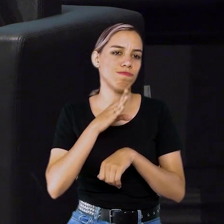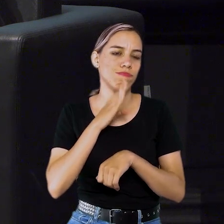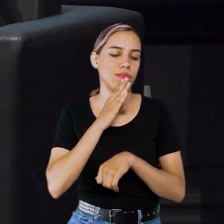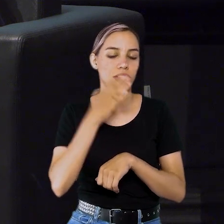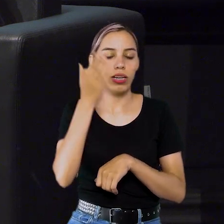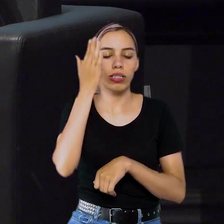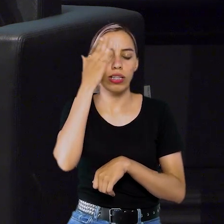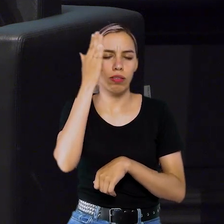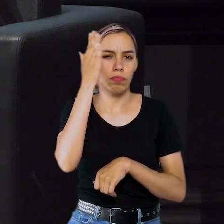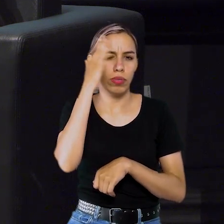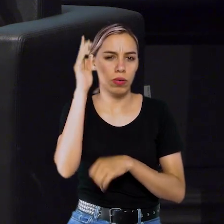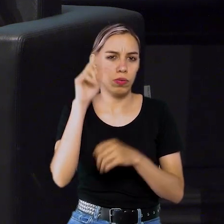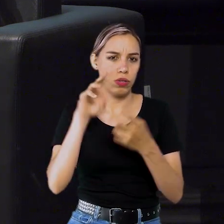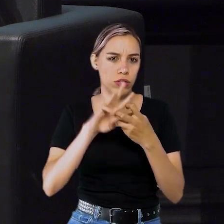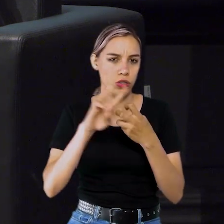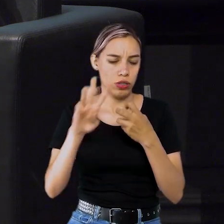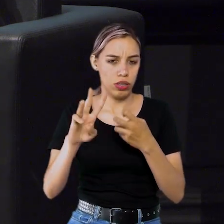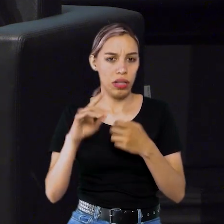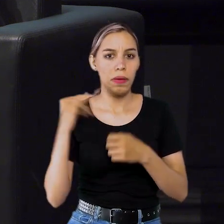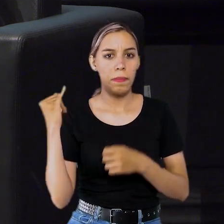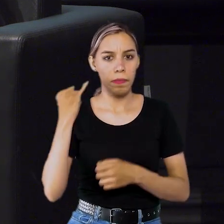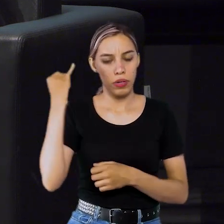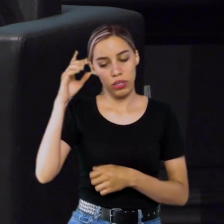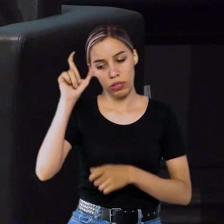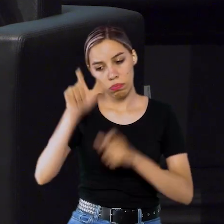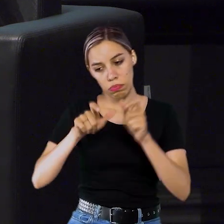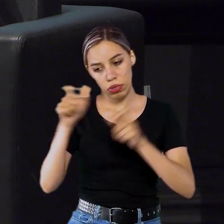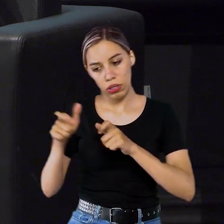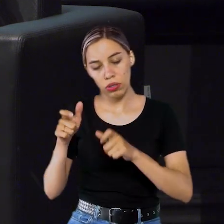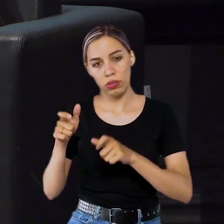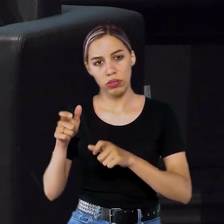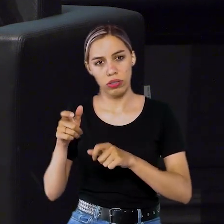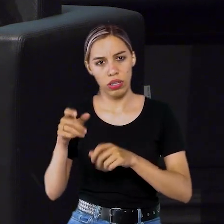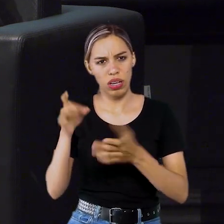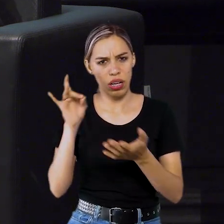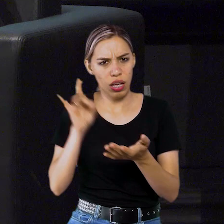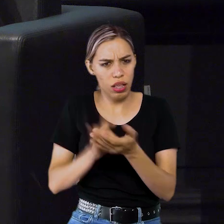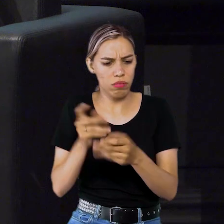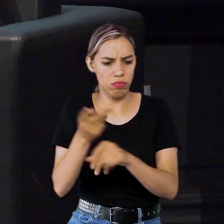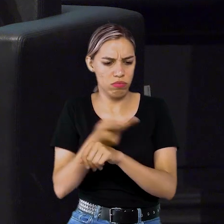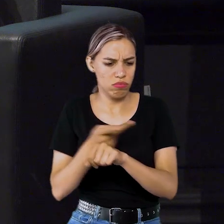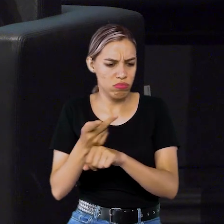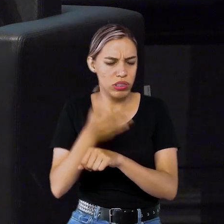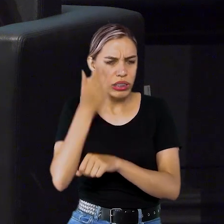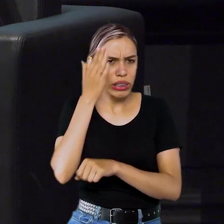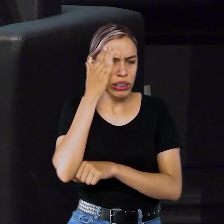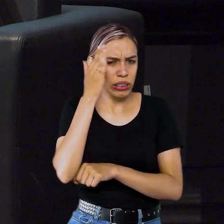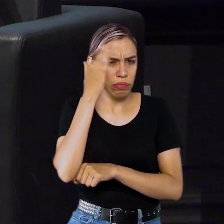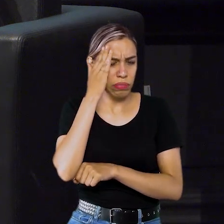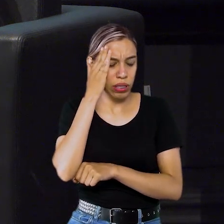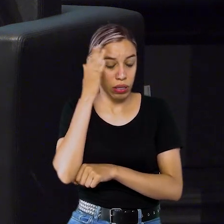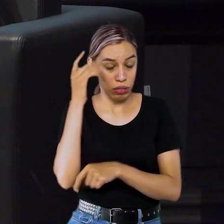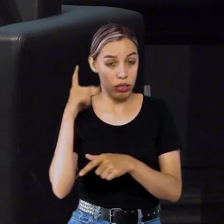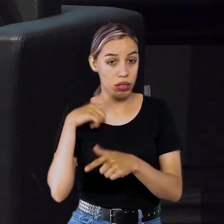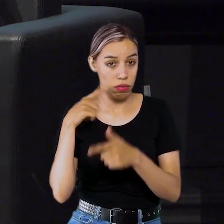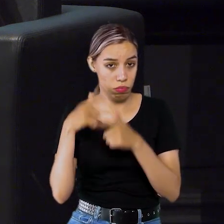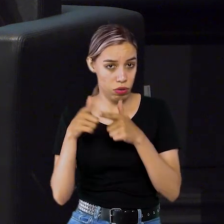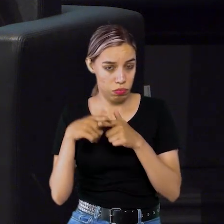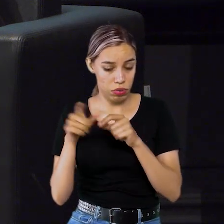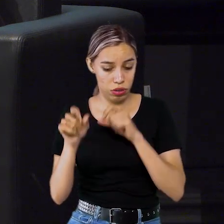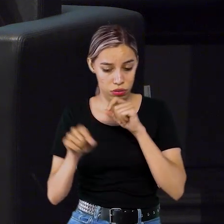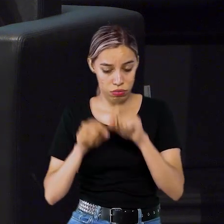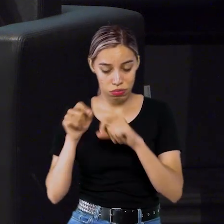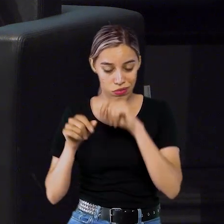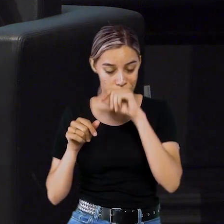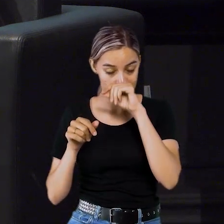sabedoria indígena, né? E é importante que as pessoas vão de fato atrás disso, né? Porque o problema que eu vejo é que muitas vezes